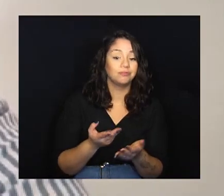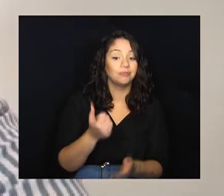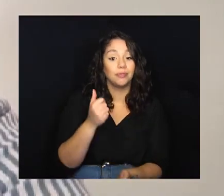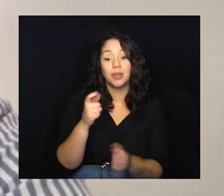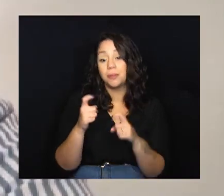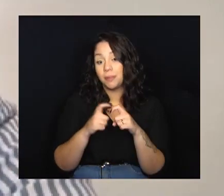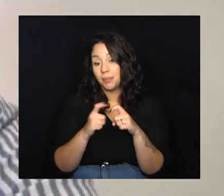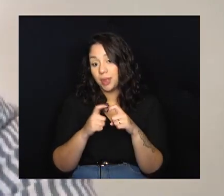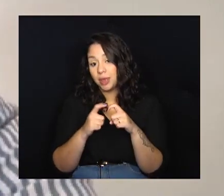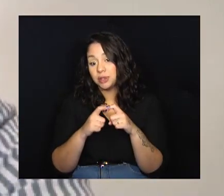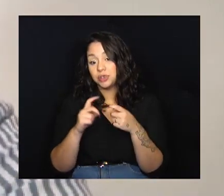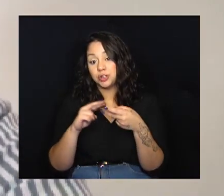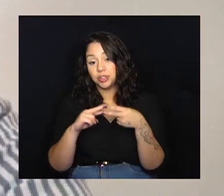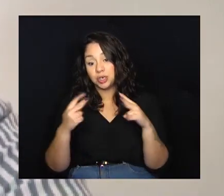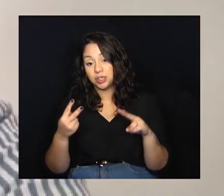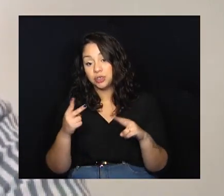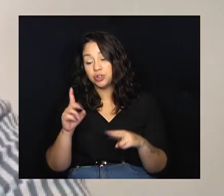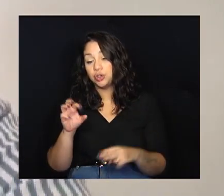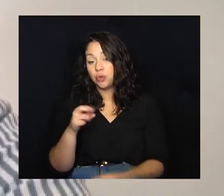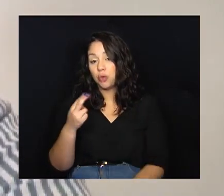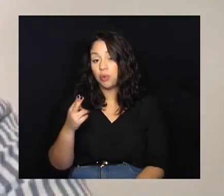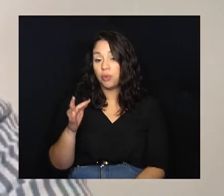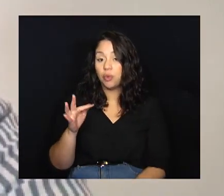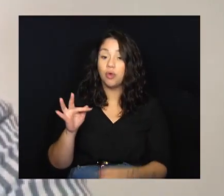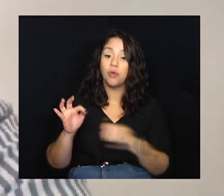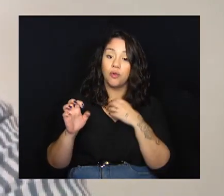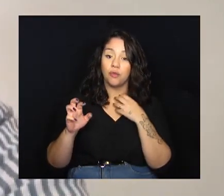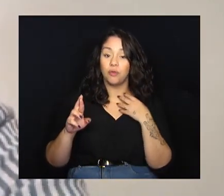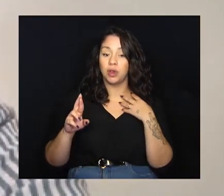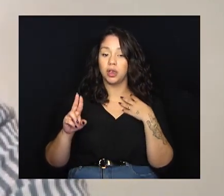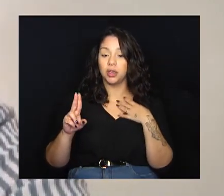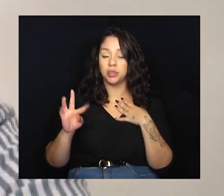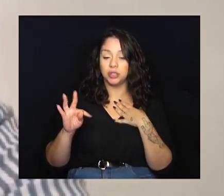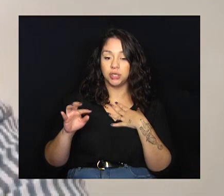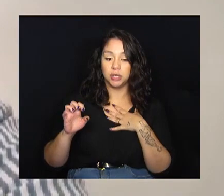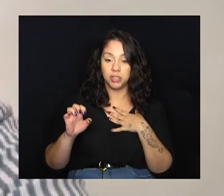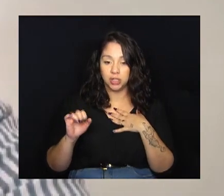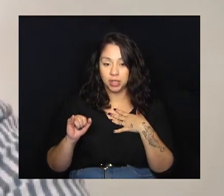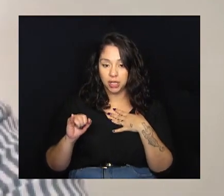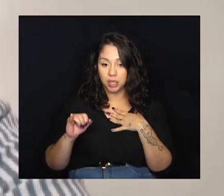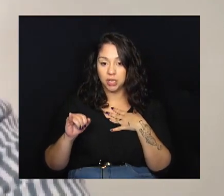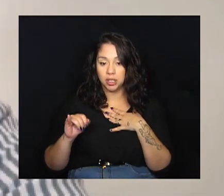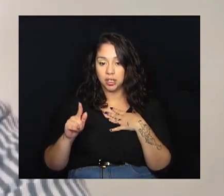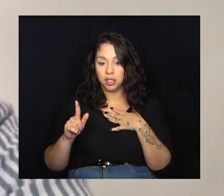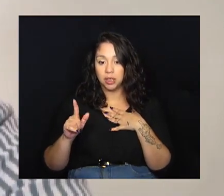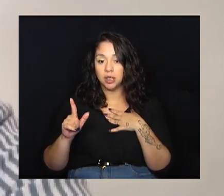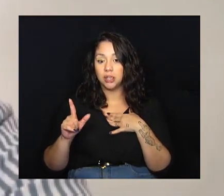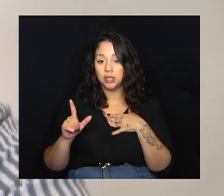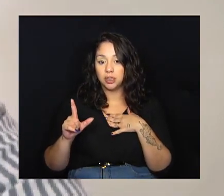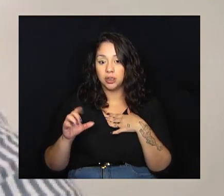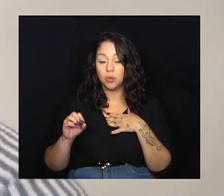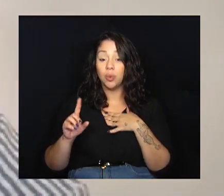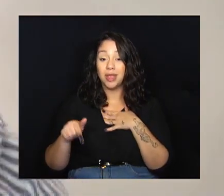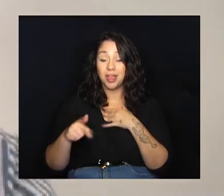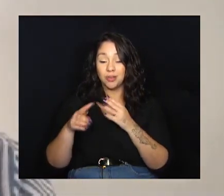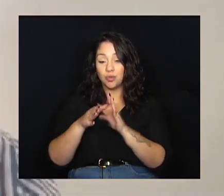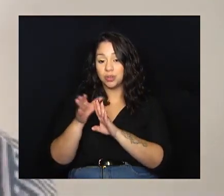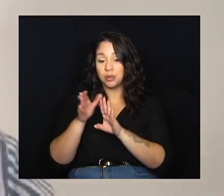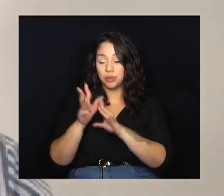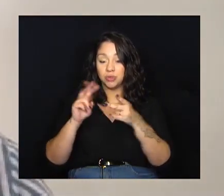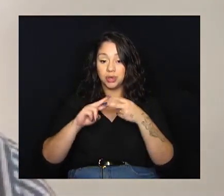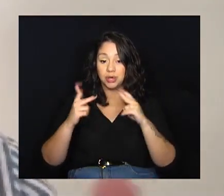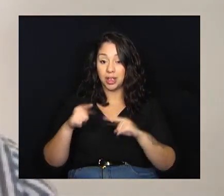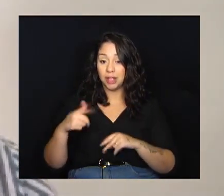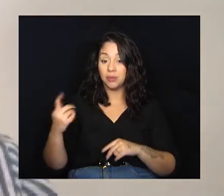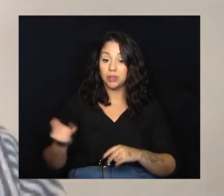lenta hoje a eletricista quer ver num casal né mas então mais uma vez por isso que é importante passar em aconselhamento genético porque eu